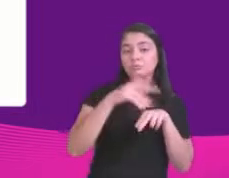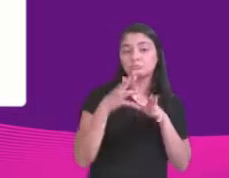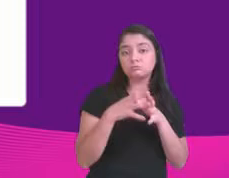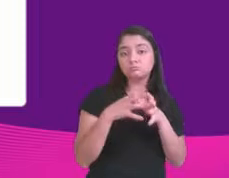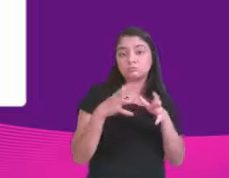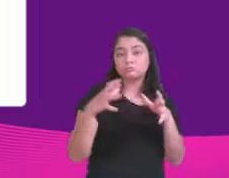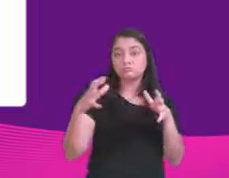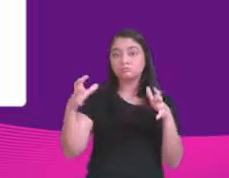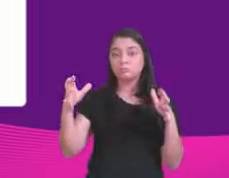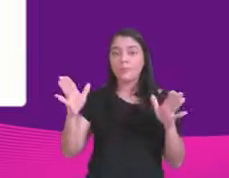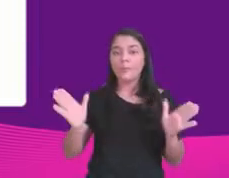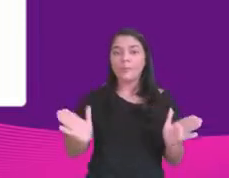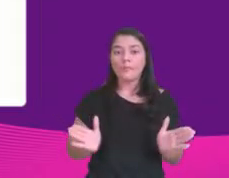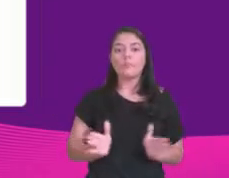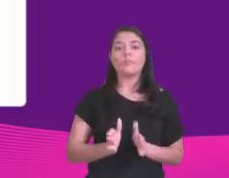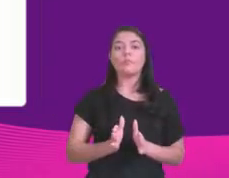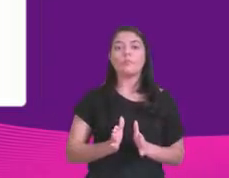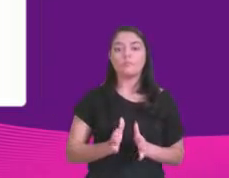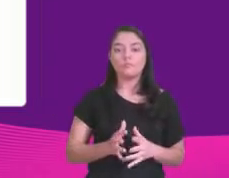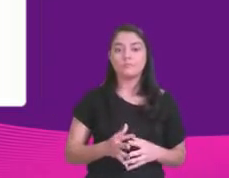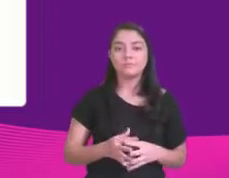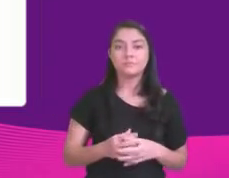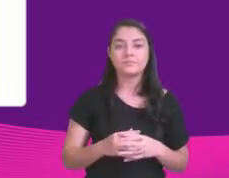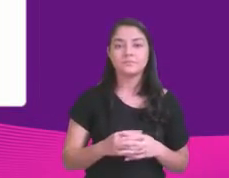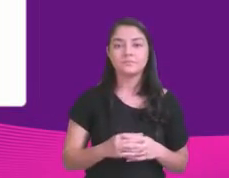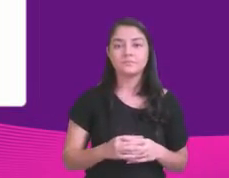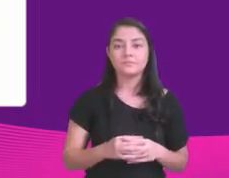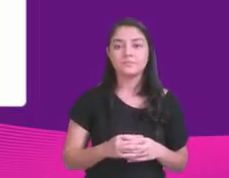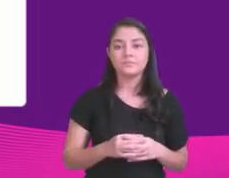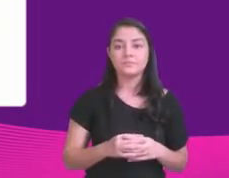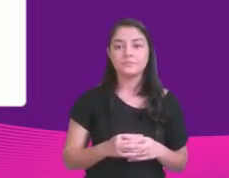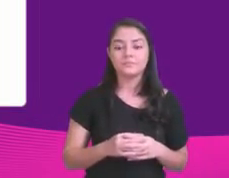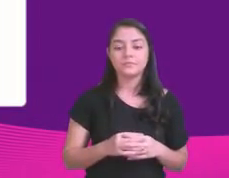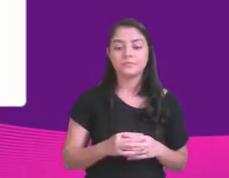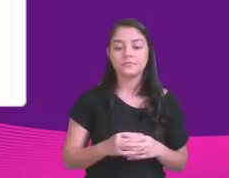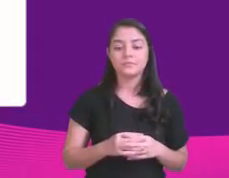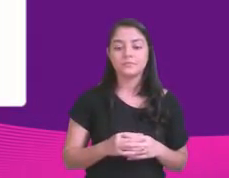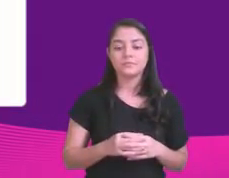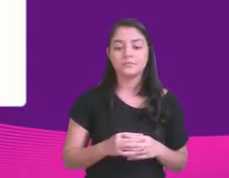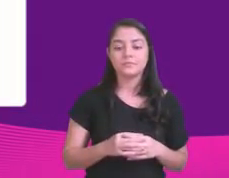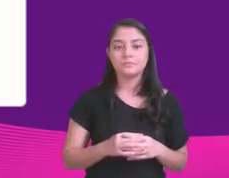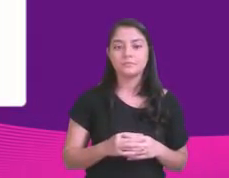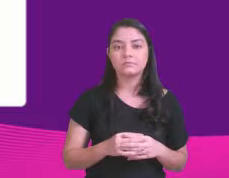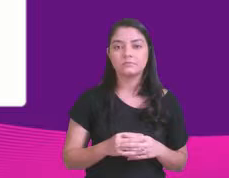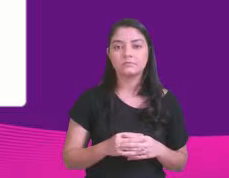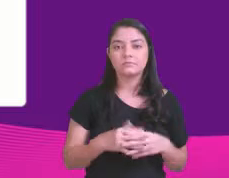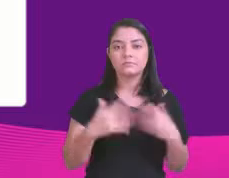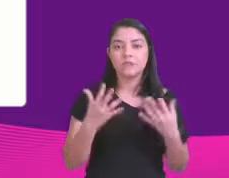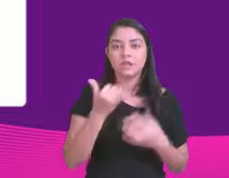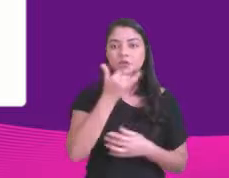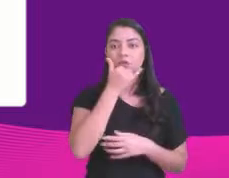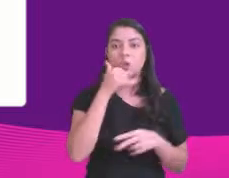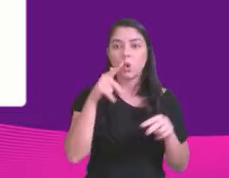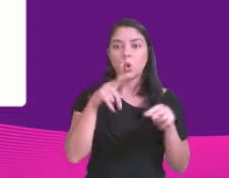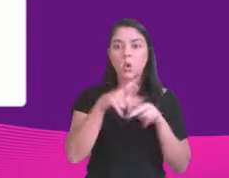citoredução. Então, a cirurgia de citoredução... Tá bom, mas eu não estou aparecendo, né? Alô? Cortaram meu